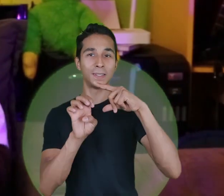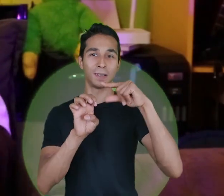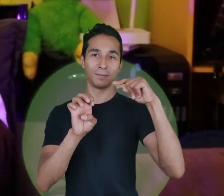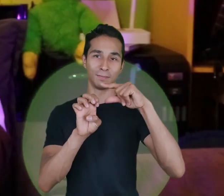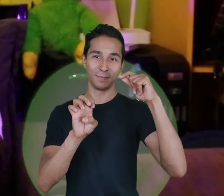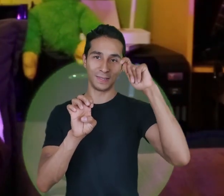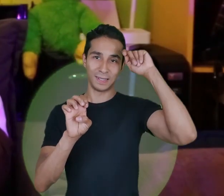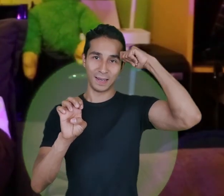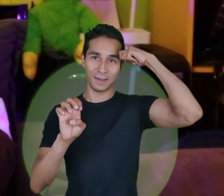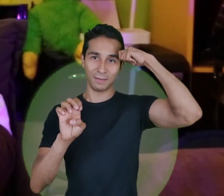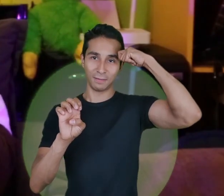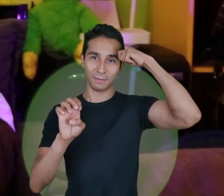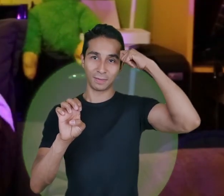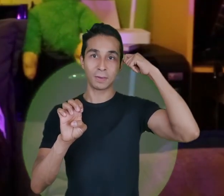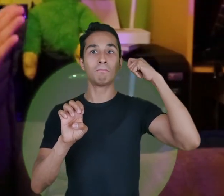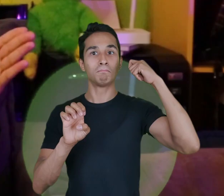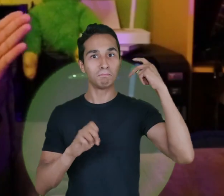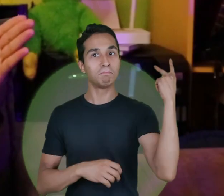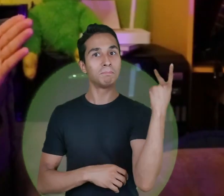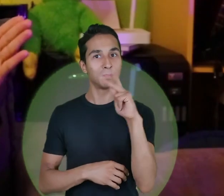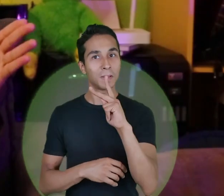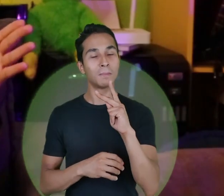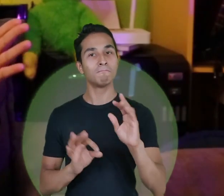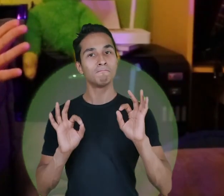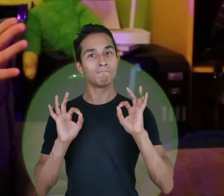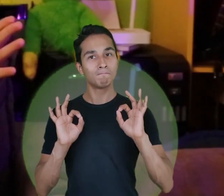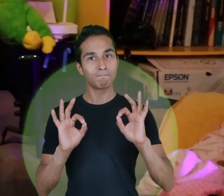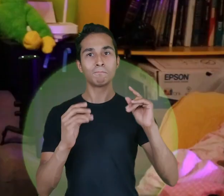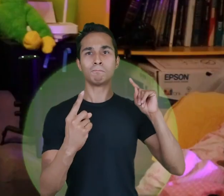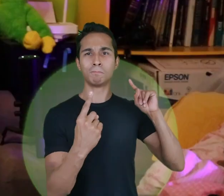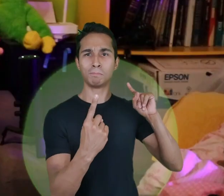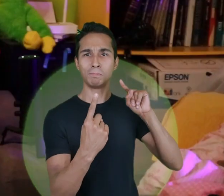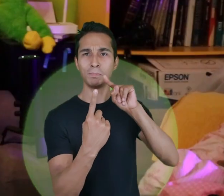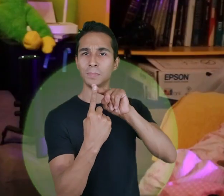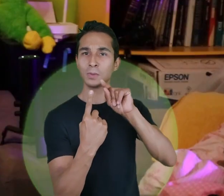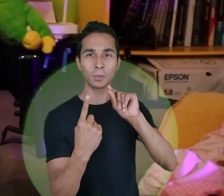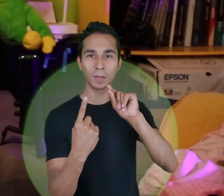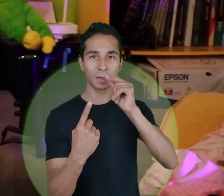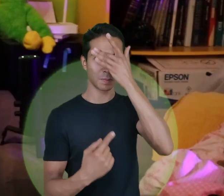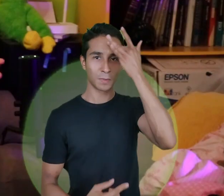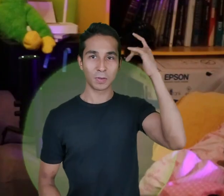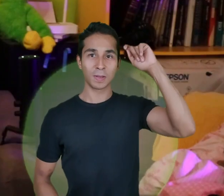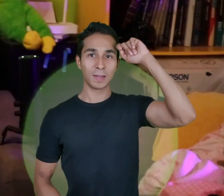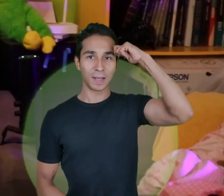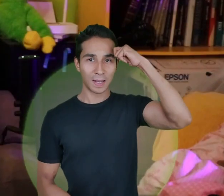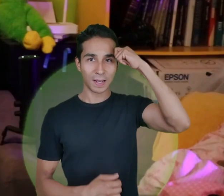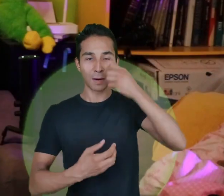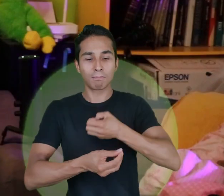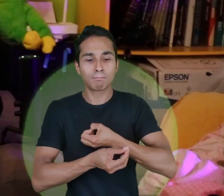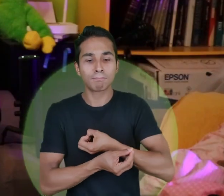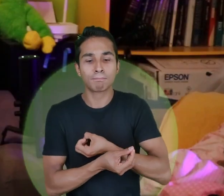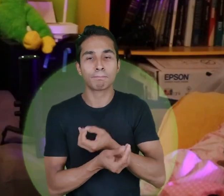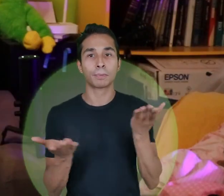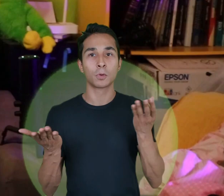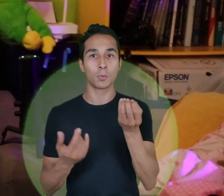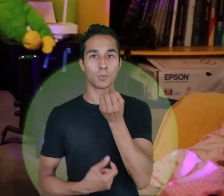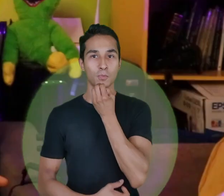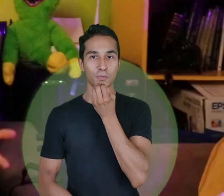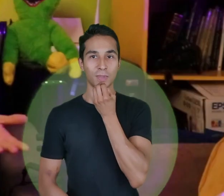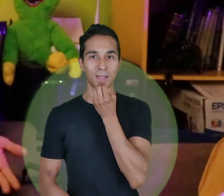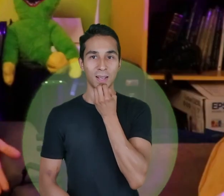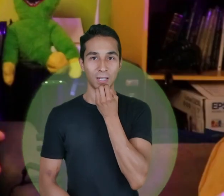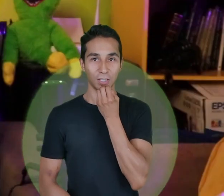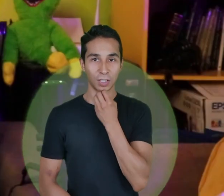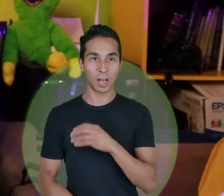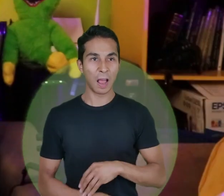Então, pensa na visão que essa pessoa tem, assim, sabe? Tipo, de ampliar, sabe? De dar voz e oportunidade.